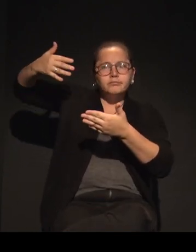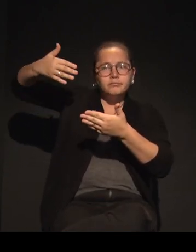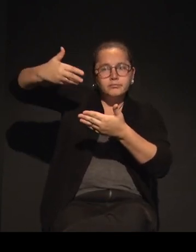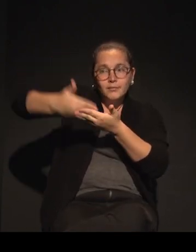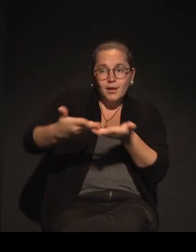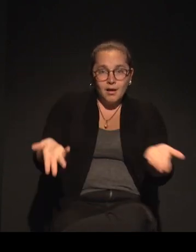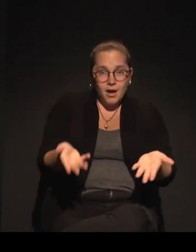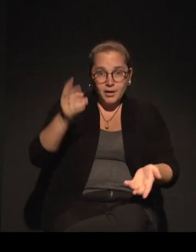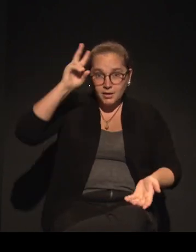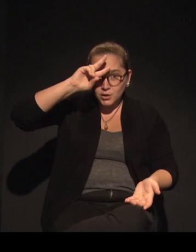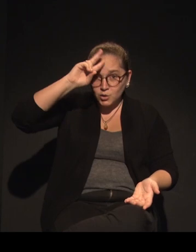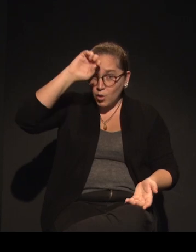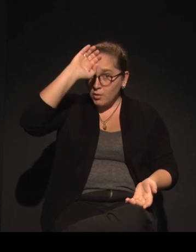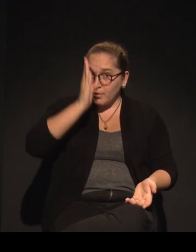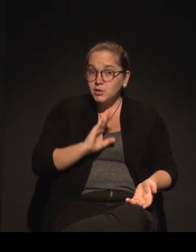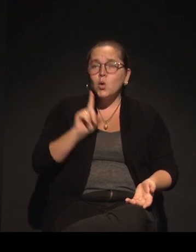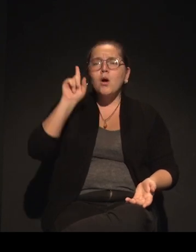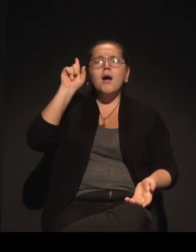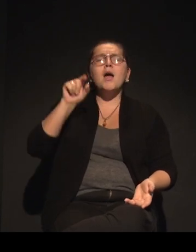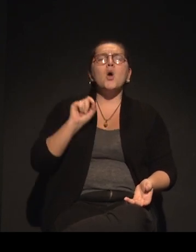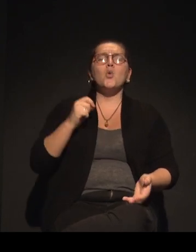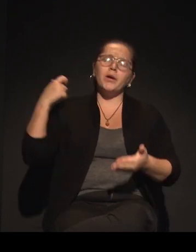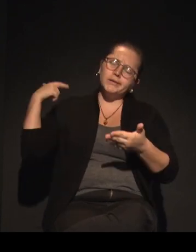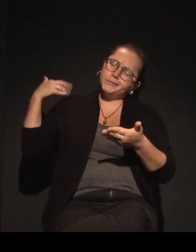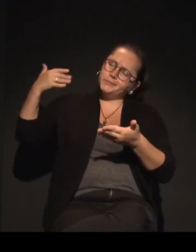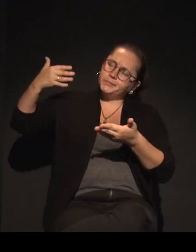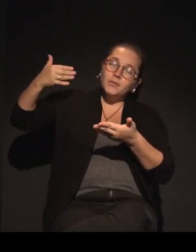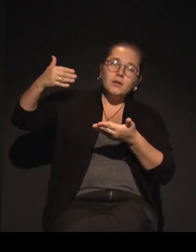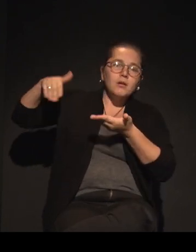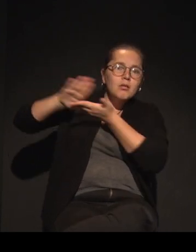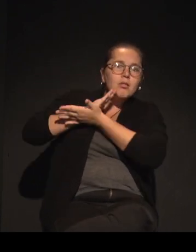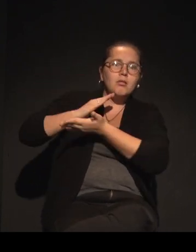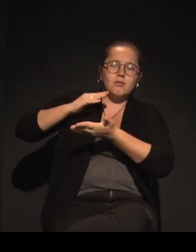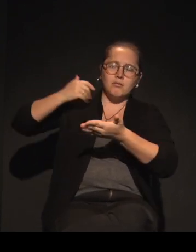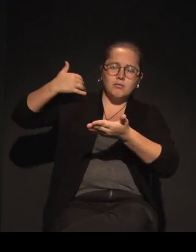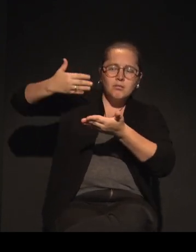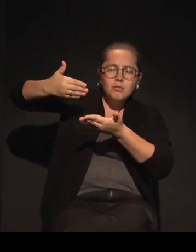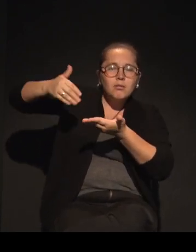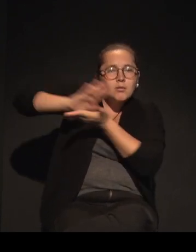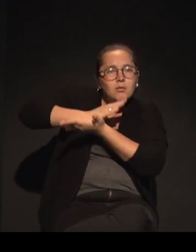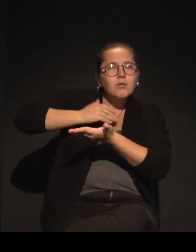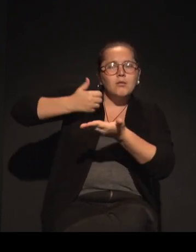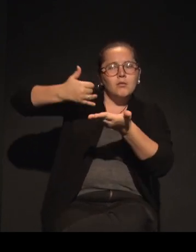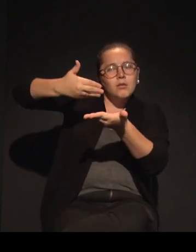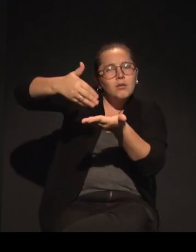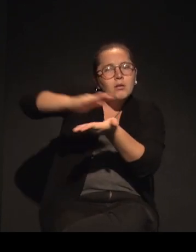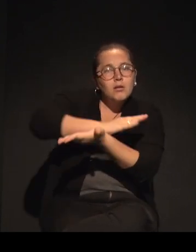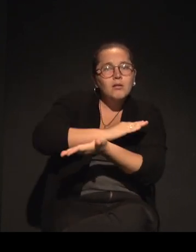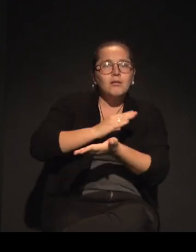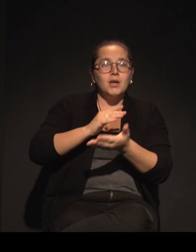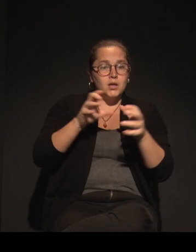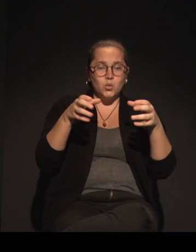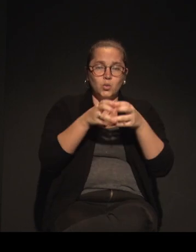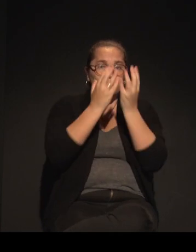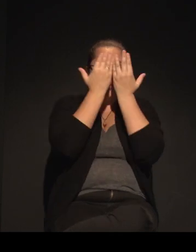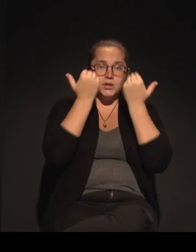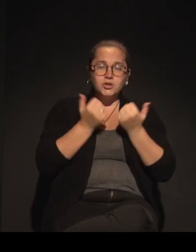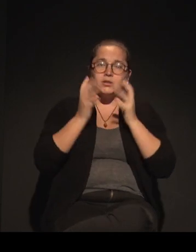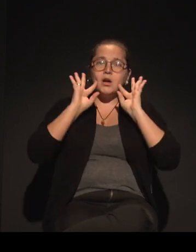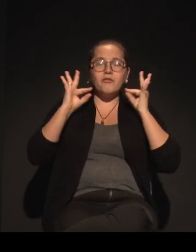que foi mesmo de a pagar né as línguas de fazer com que nossos parentes indígenas tivessem